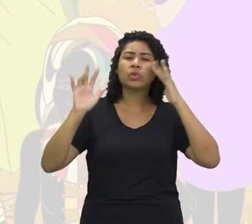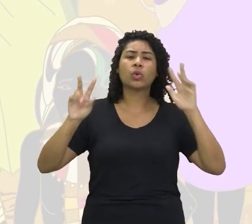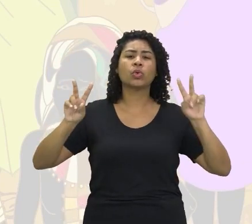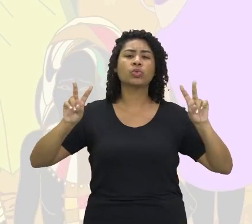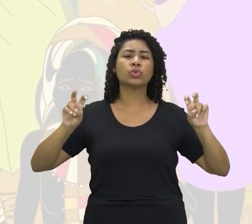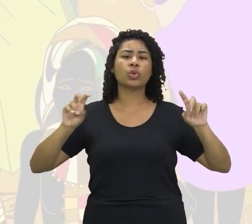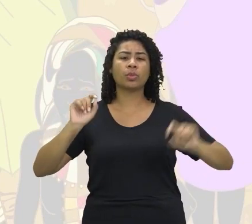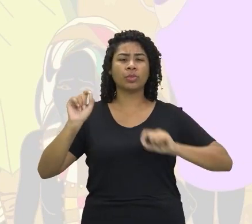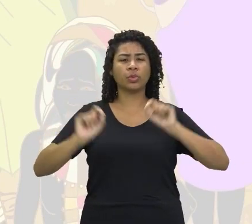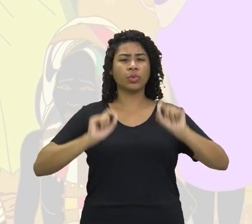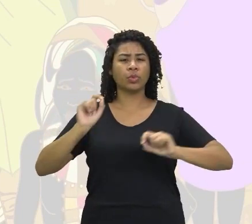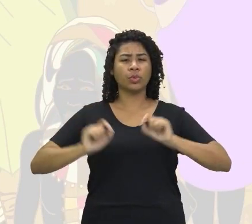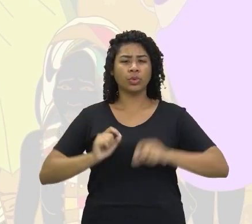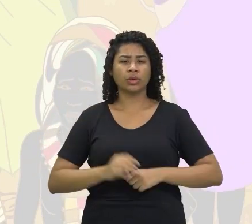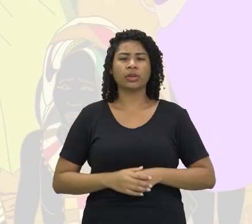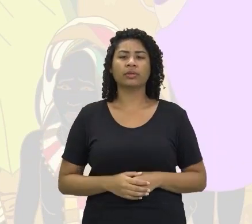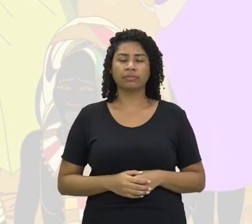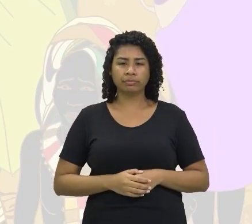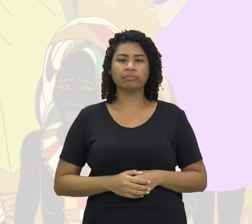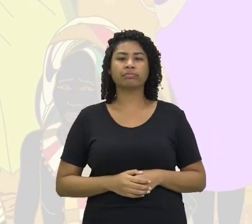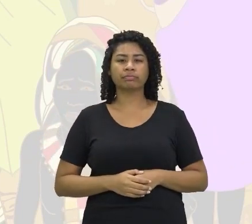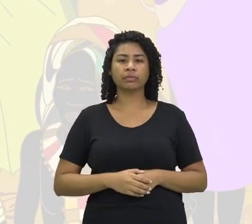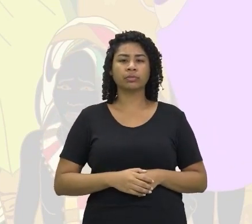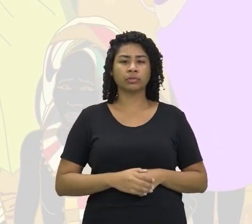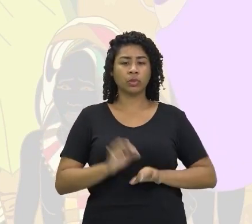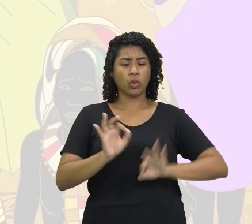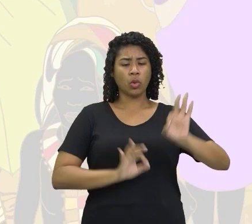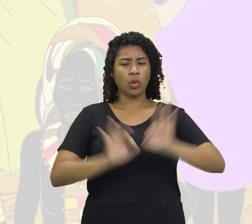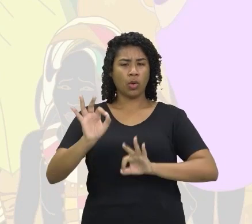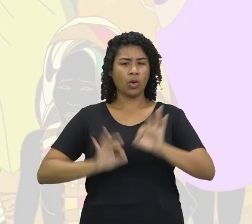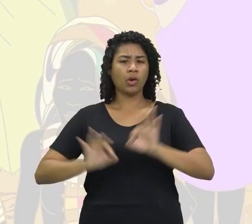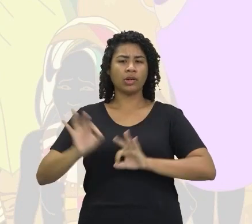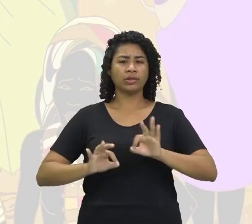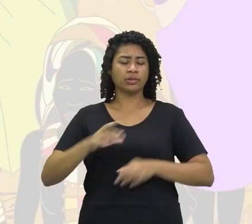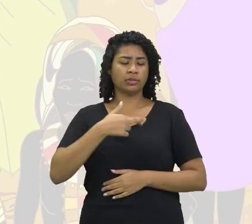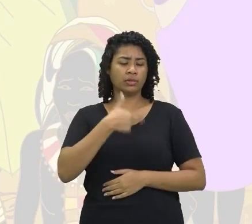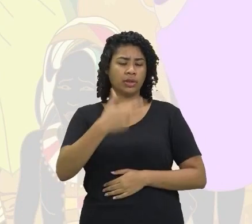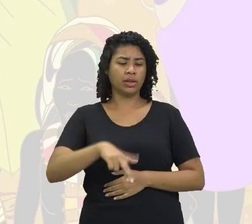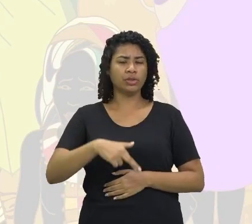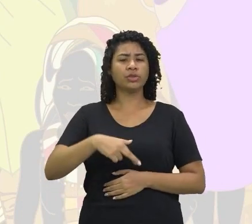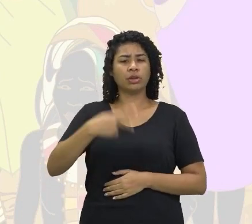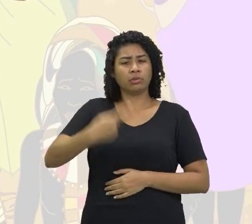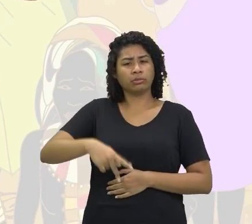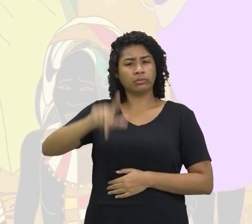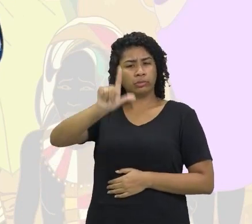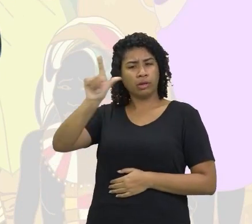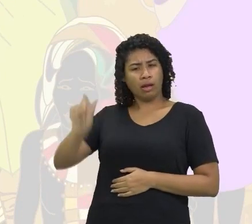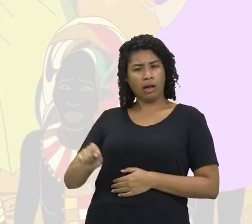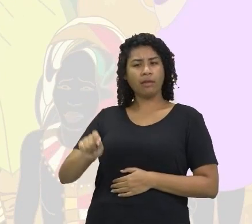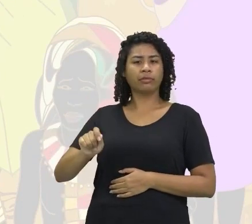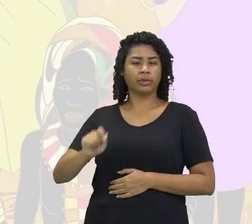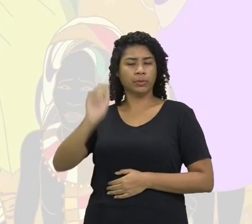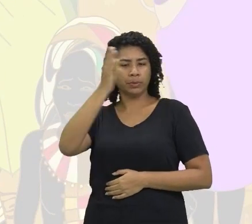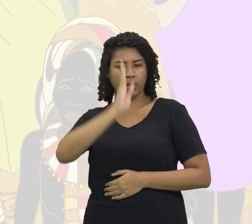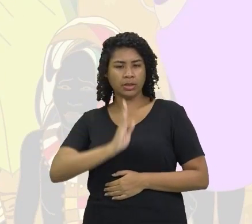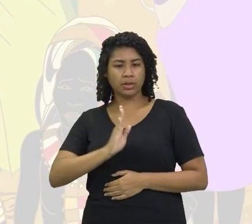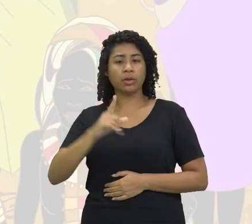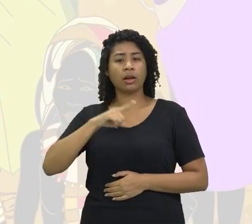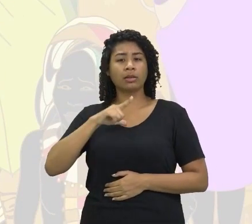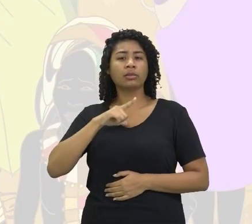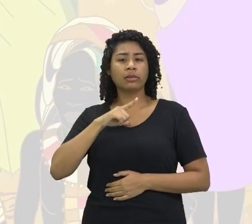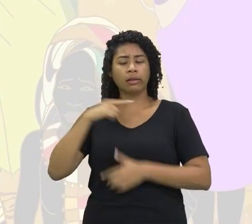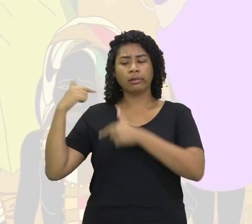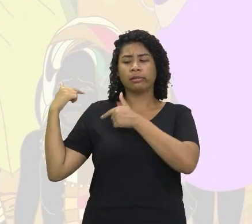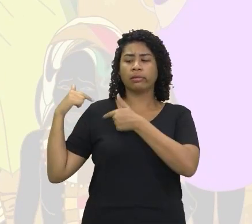acerca das organizações religiosas africanas, afro-brasileiras, que nasceram das tradições culturais